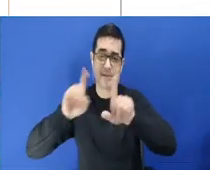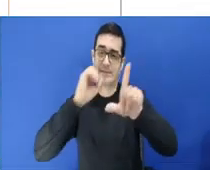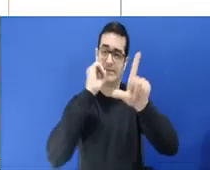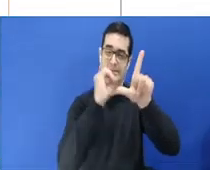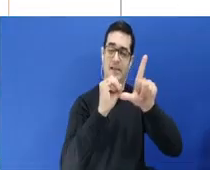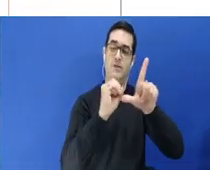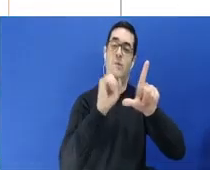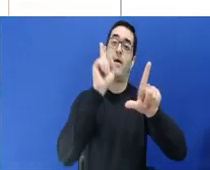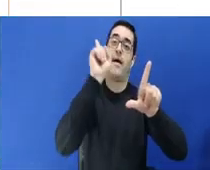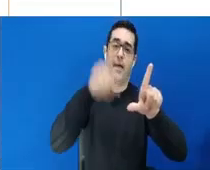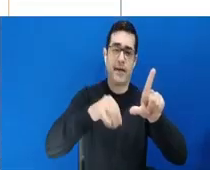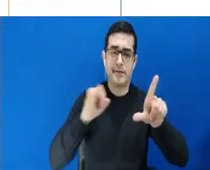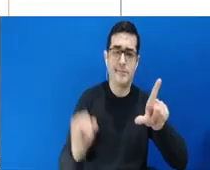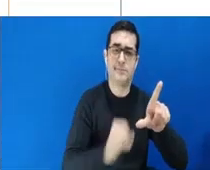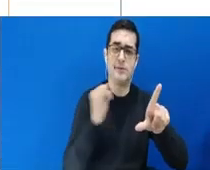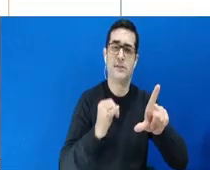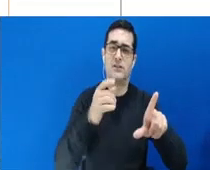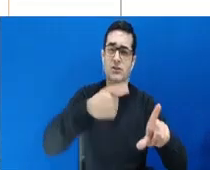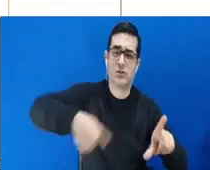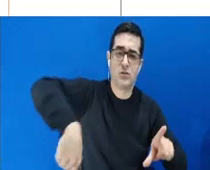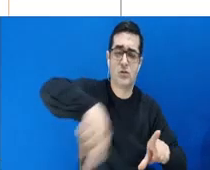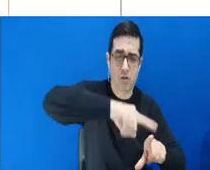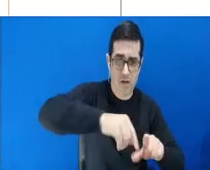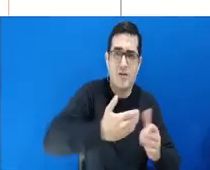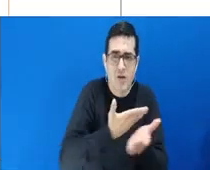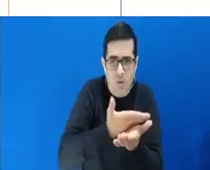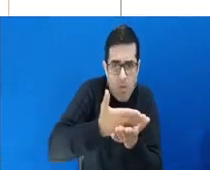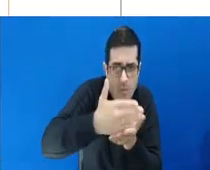gente começar a trabalhar, então, com